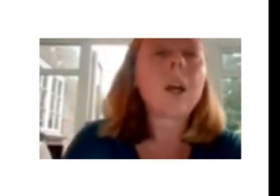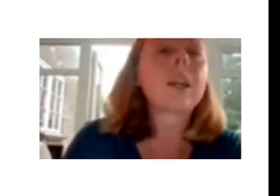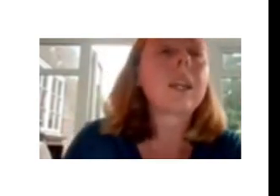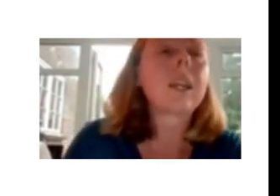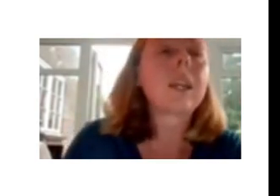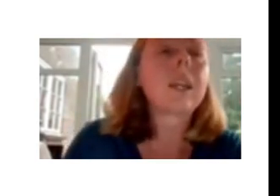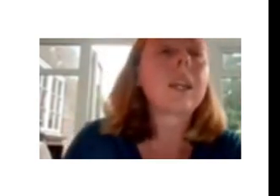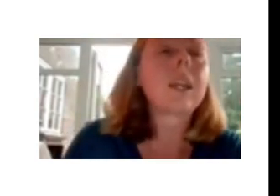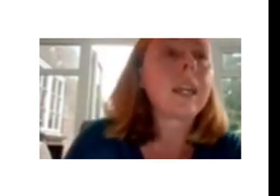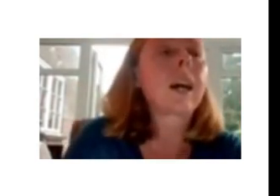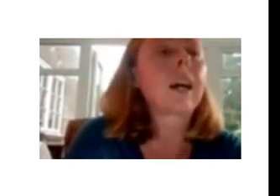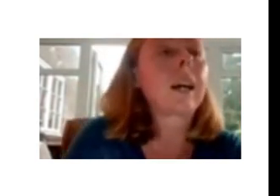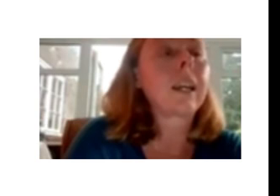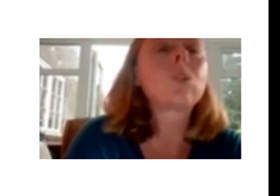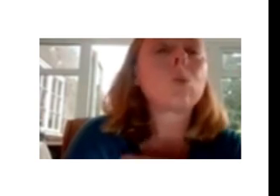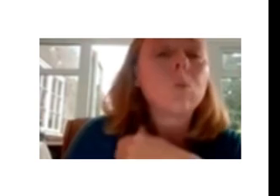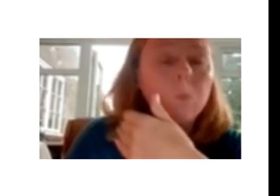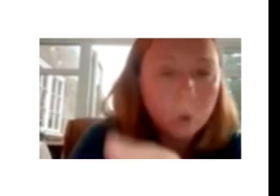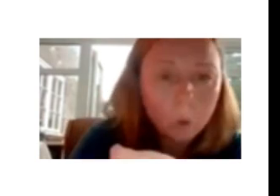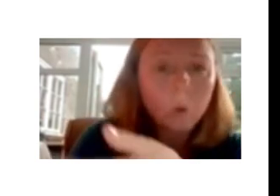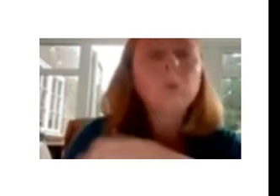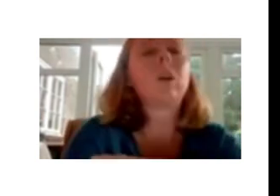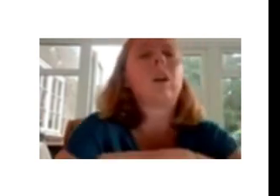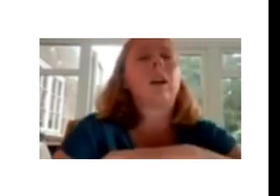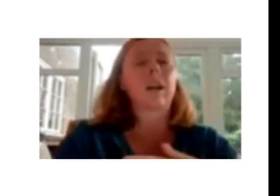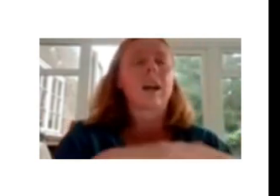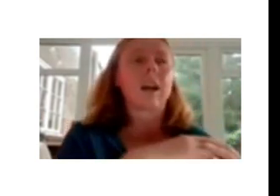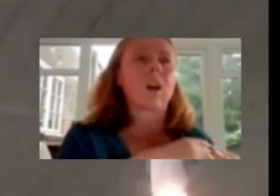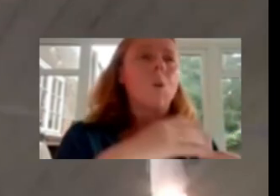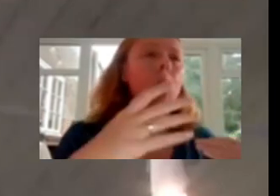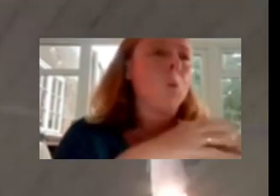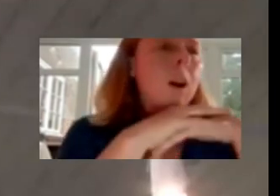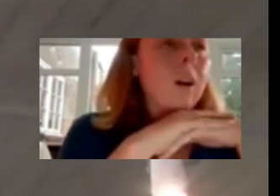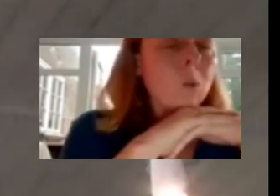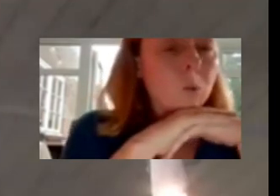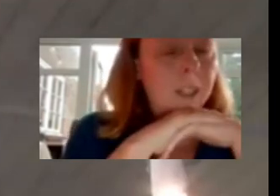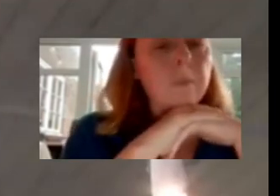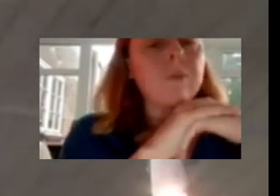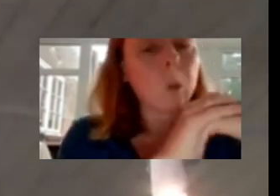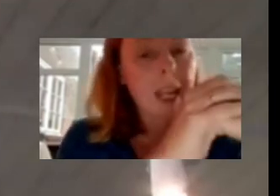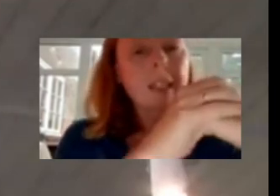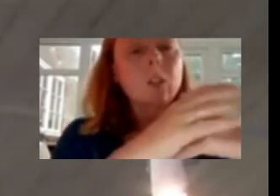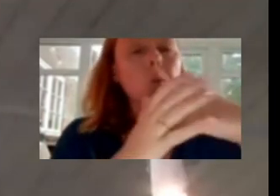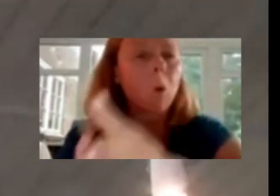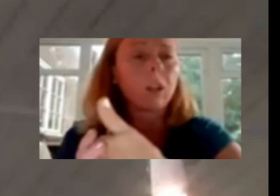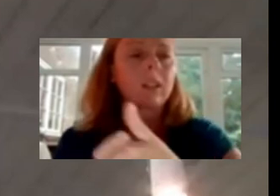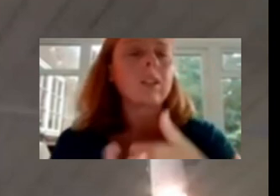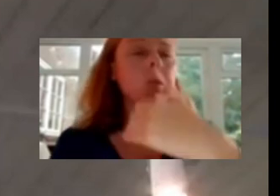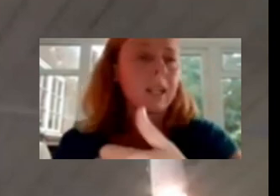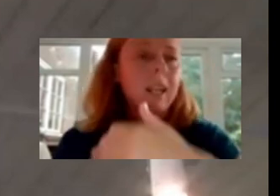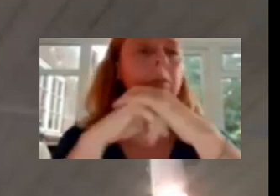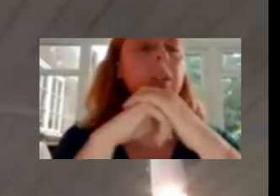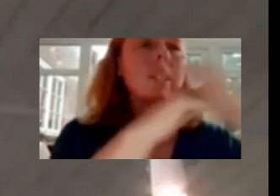final que isso mudou, o tema de violência tomou conta